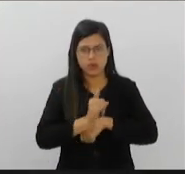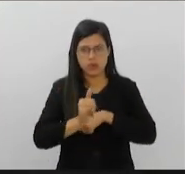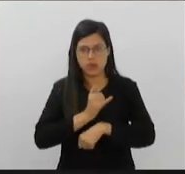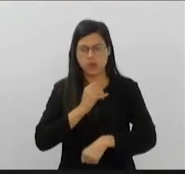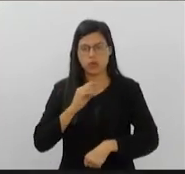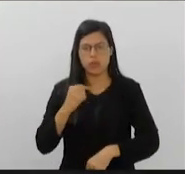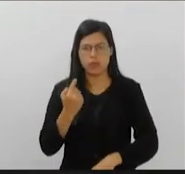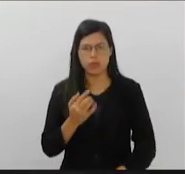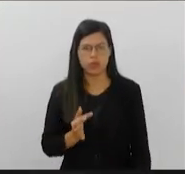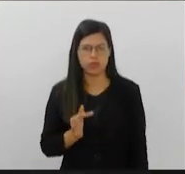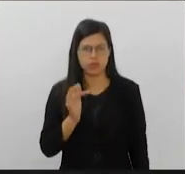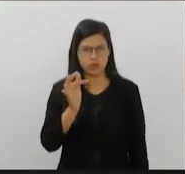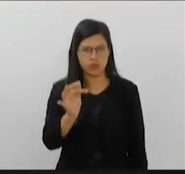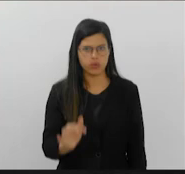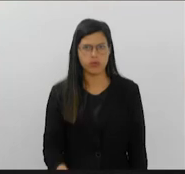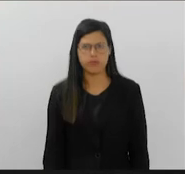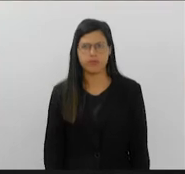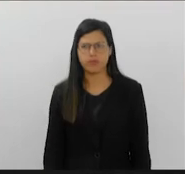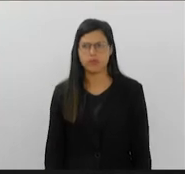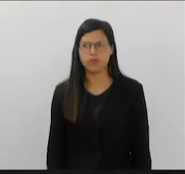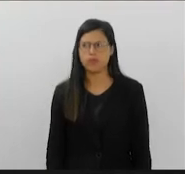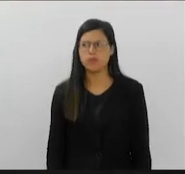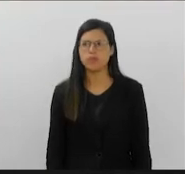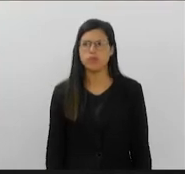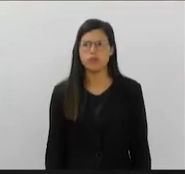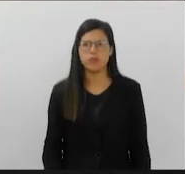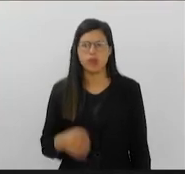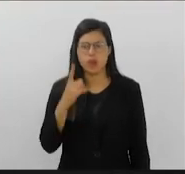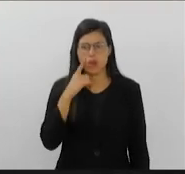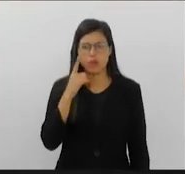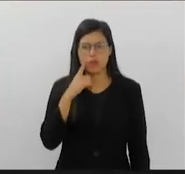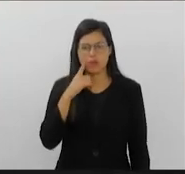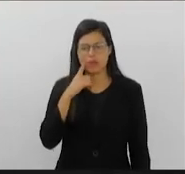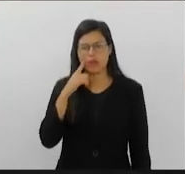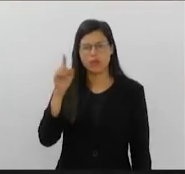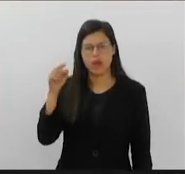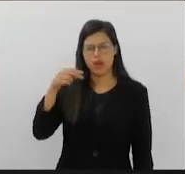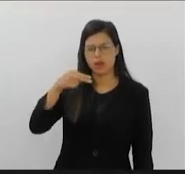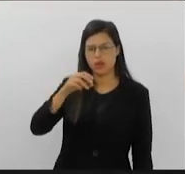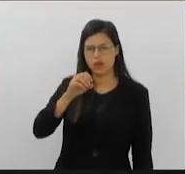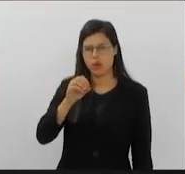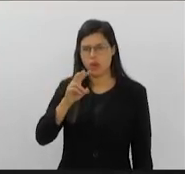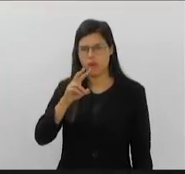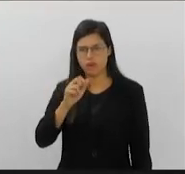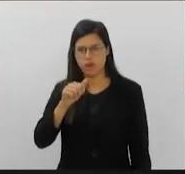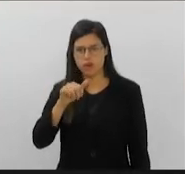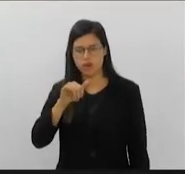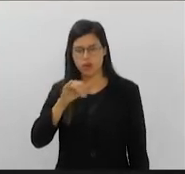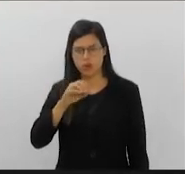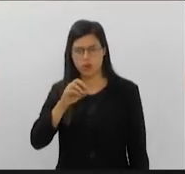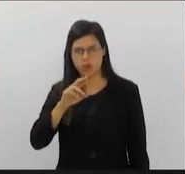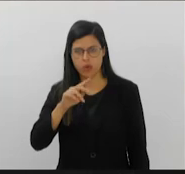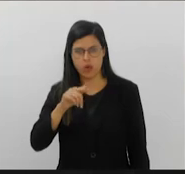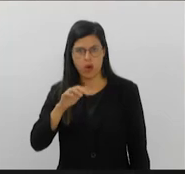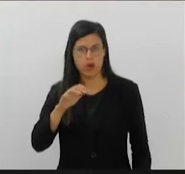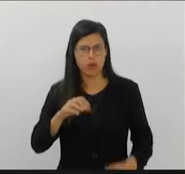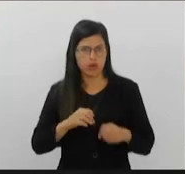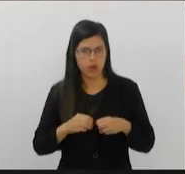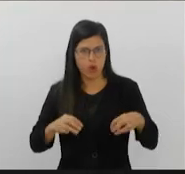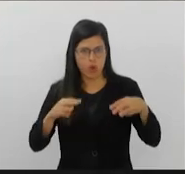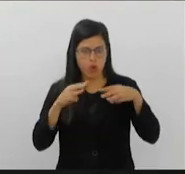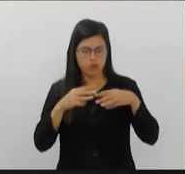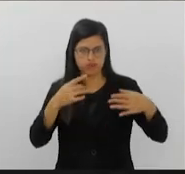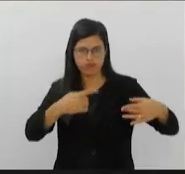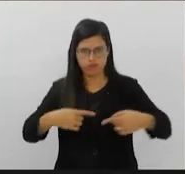futuro. Eu vi em Nova York, algumas vezes, na ONU, discussões de políticas públicas